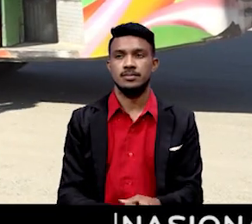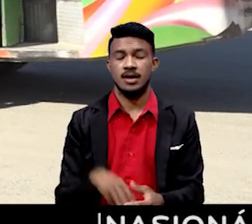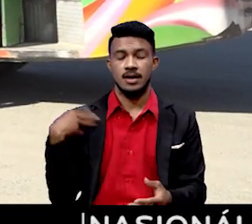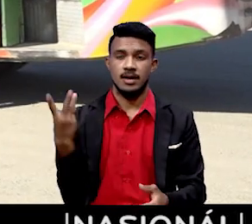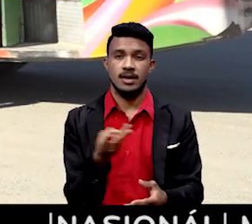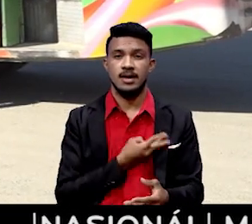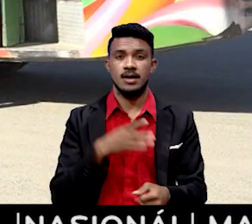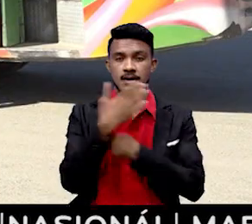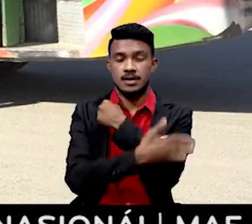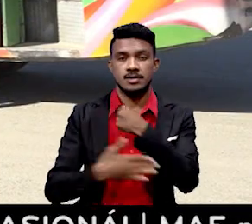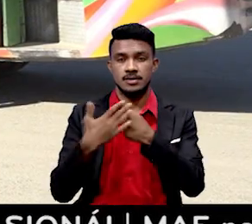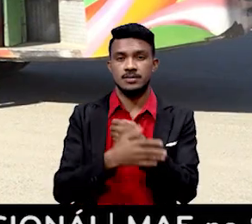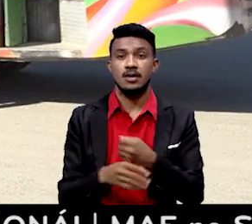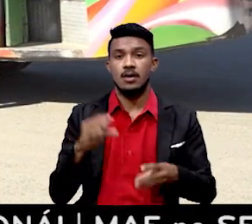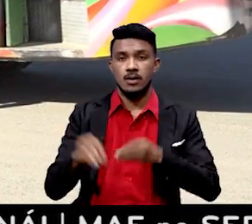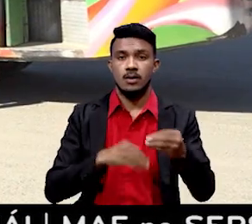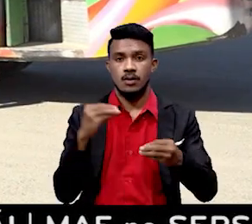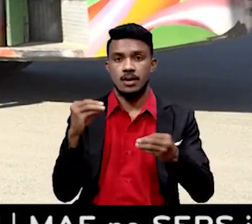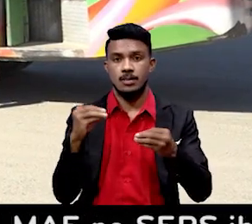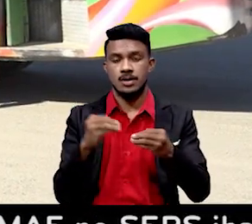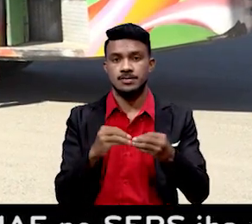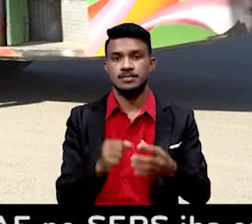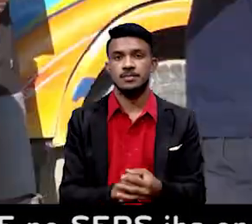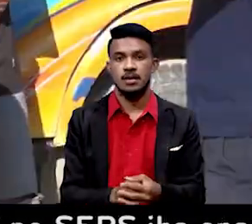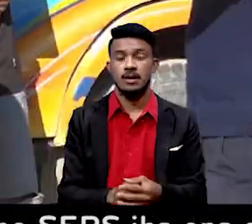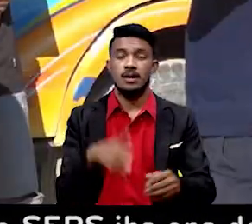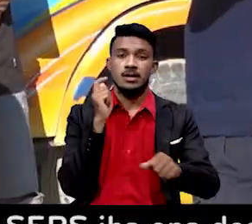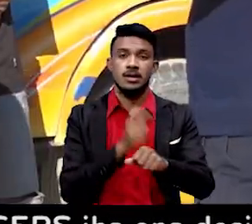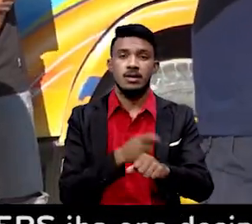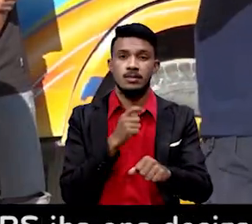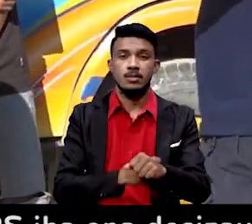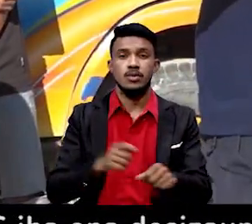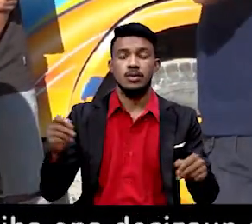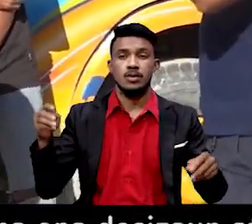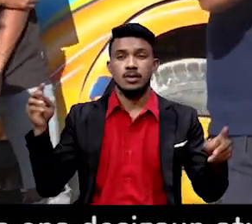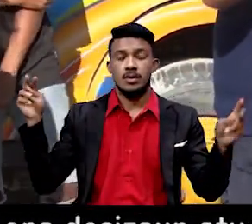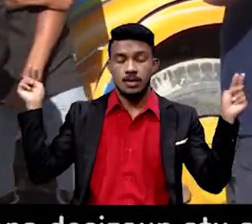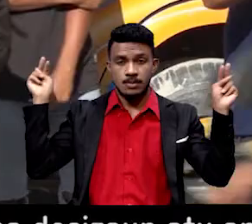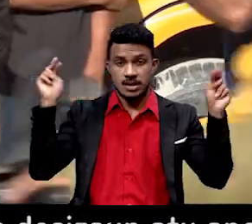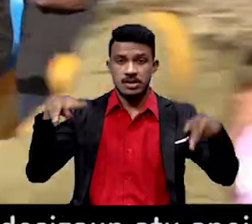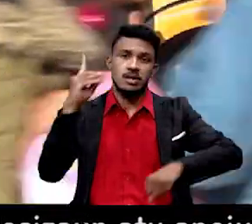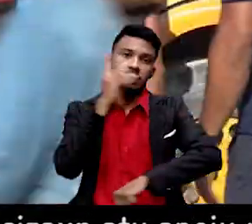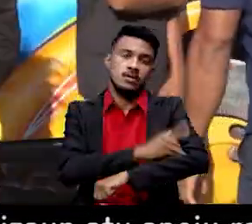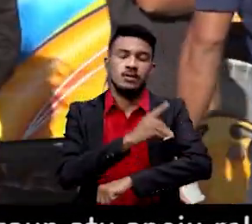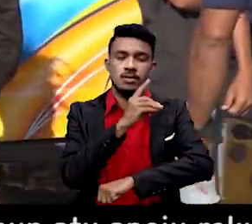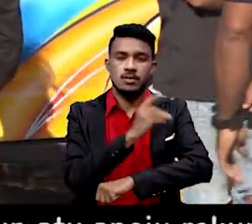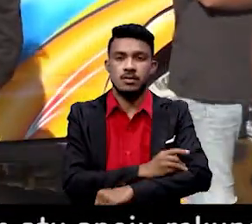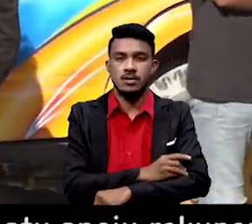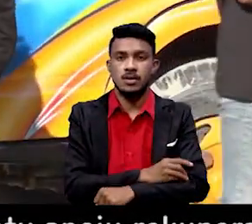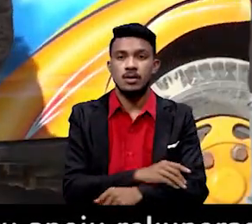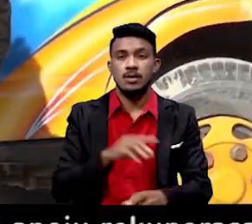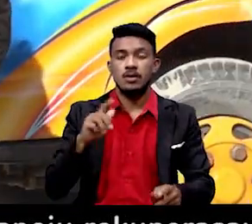relar. Quando a situação necessidade, quando a